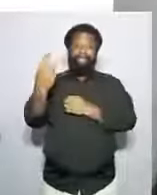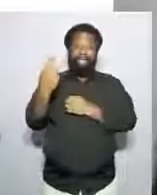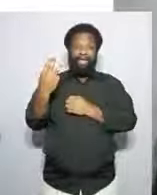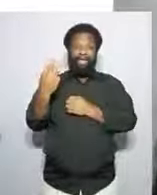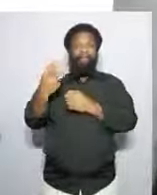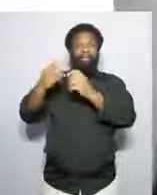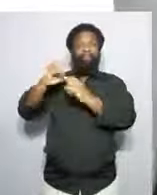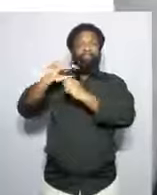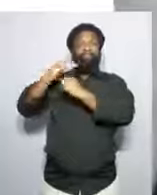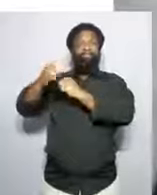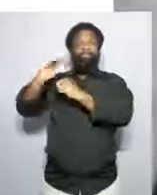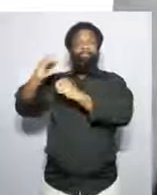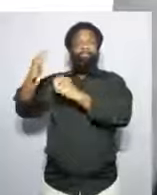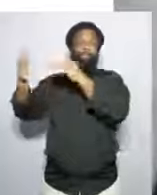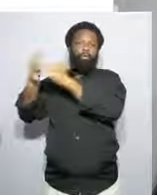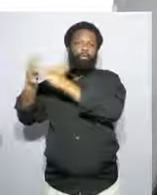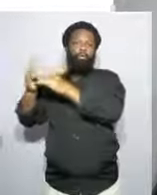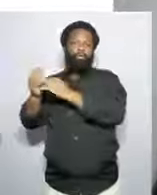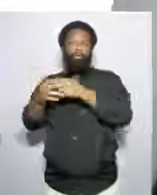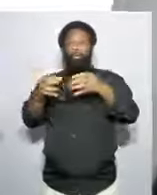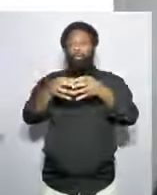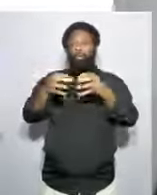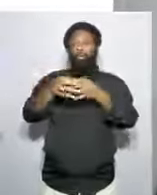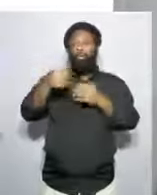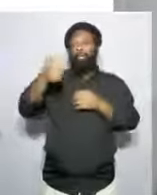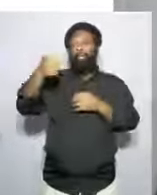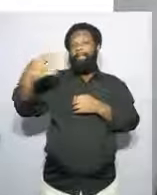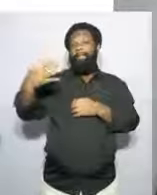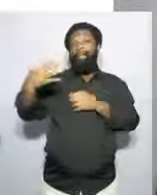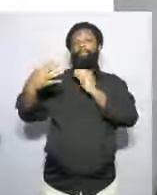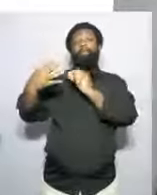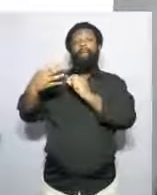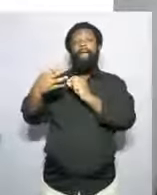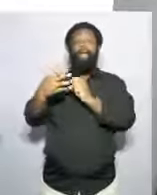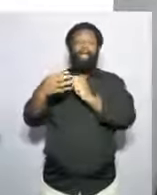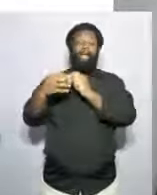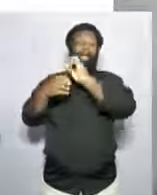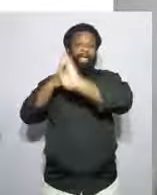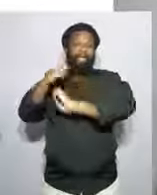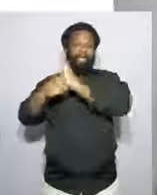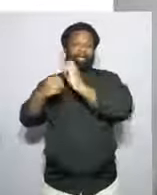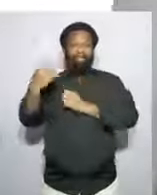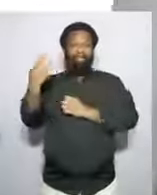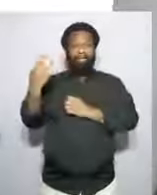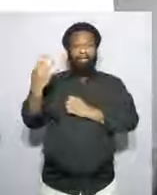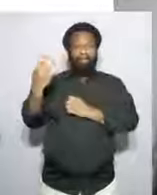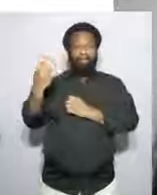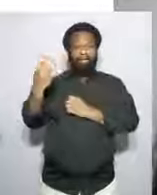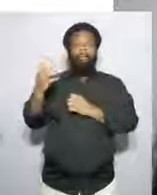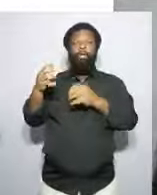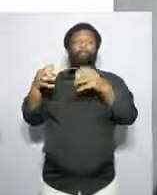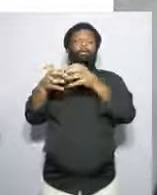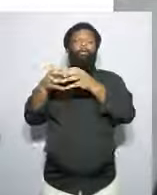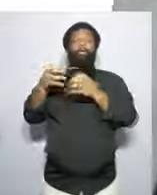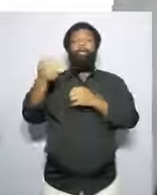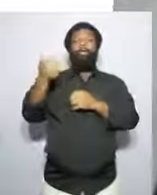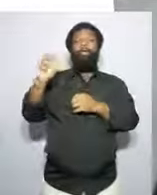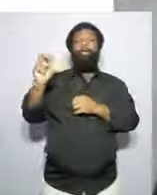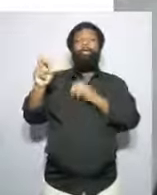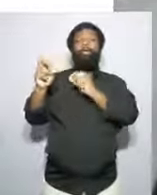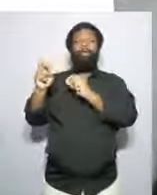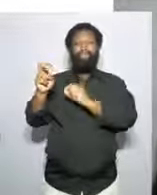de valência, no grupo 14, quatro elétrons na camada de valência, no grupo 15, cinco